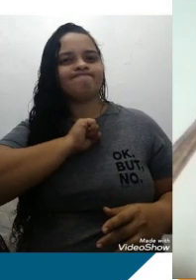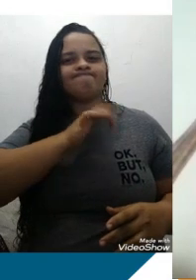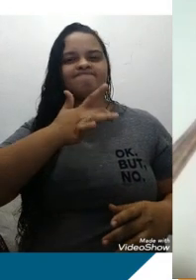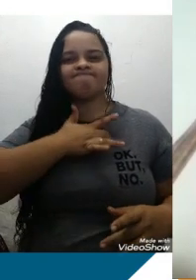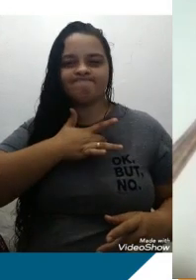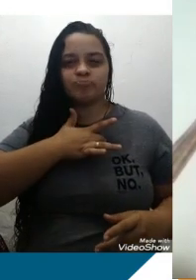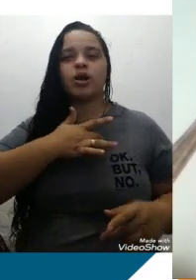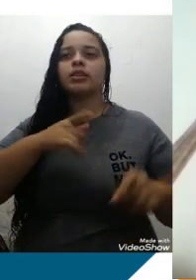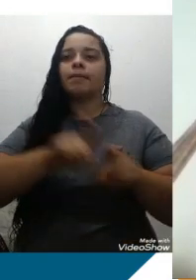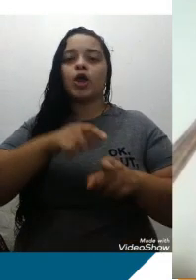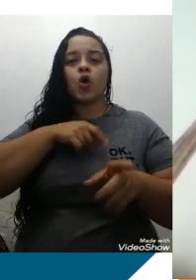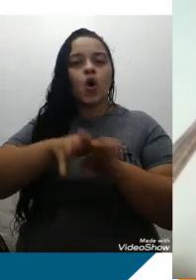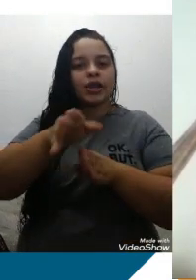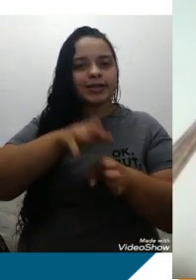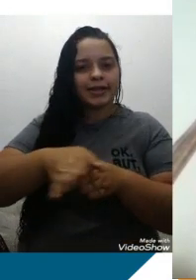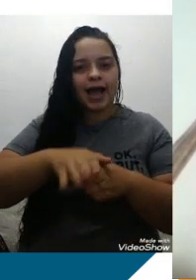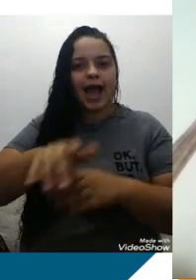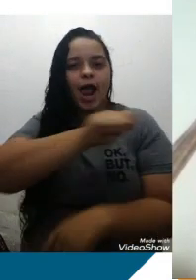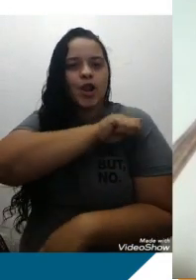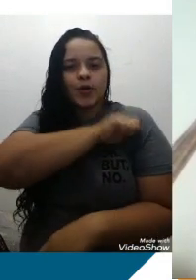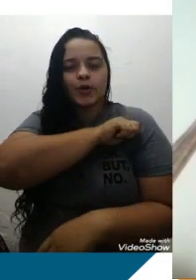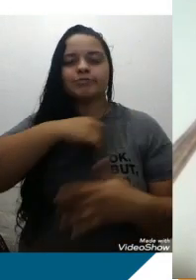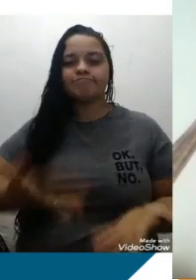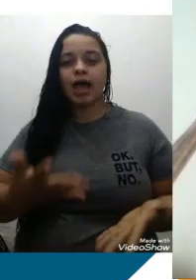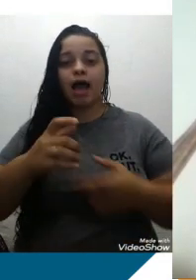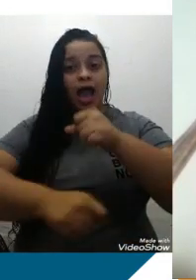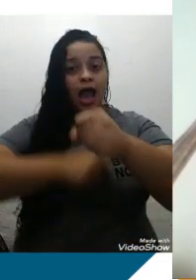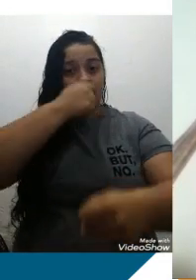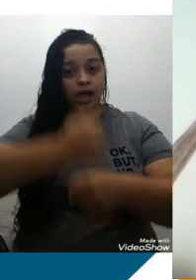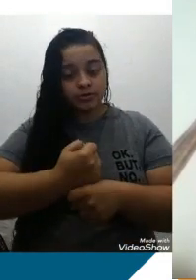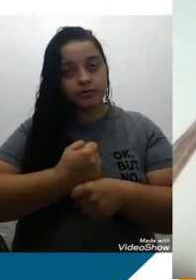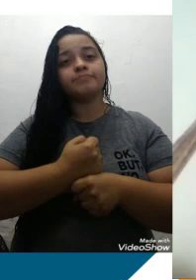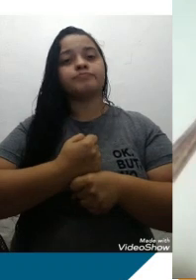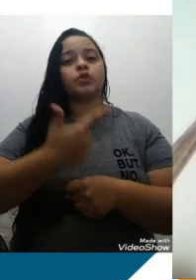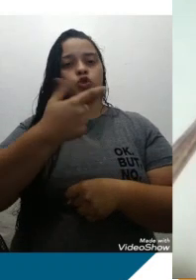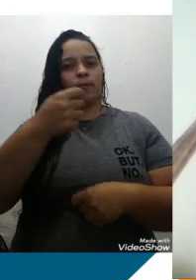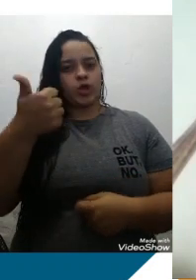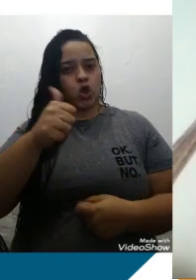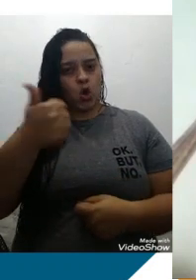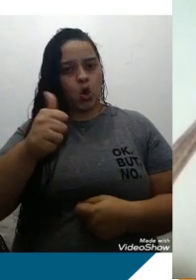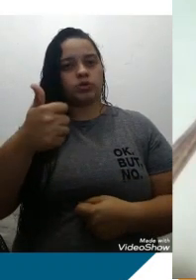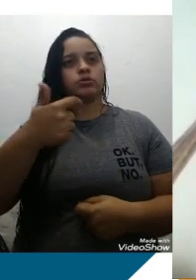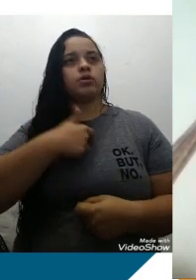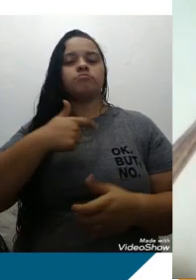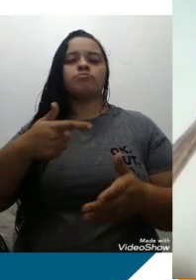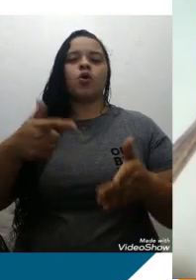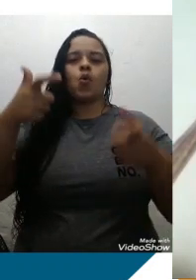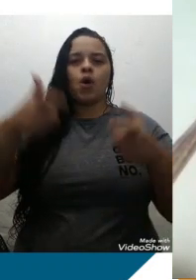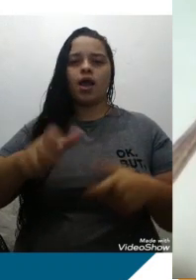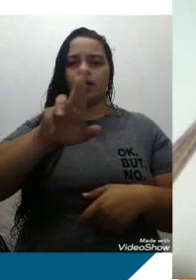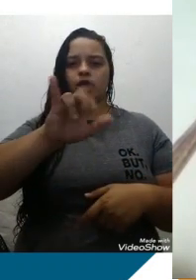de orientação dos alunos. E no ano seguinte, ano de 2011, eu fui para o polo de Rio das Flores,